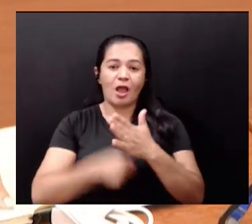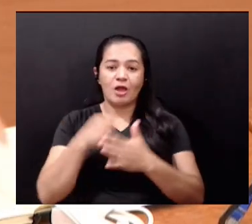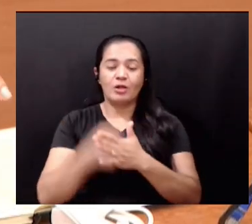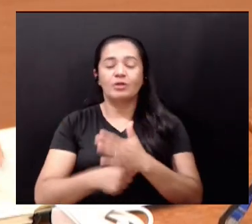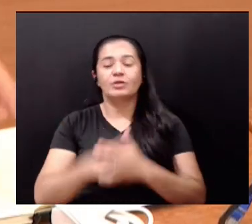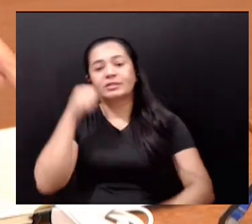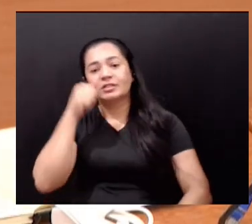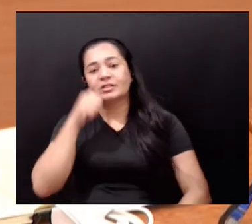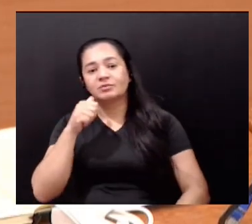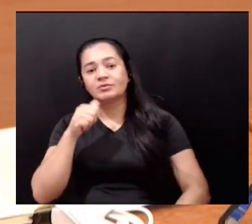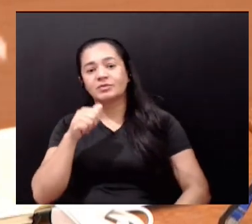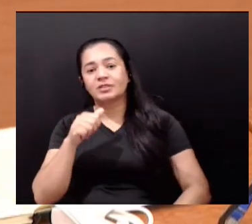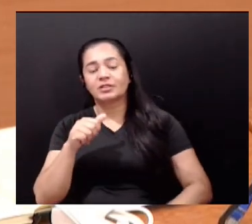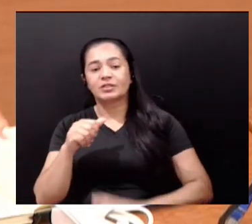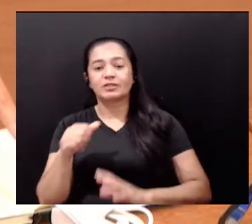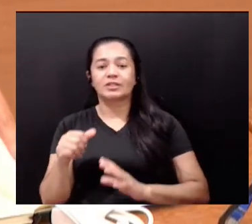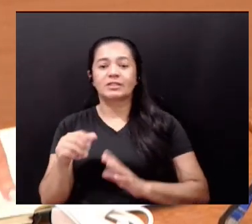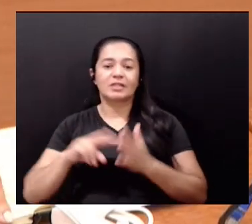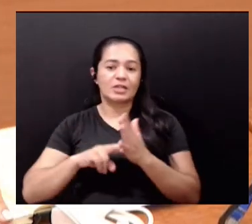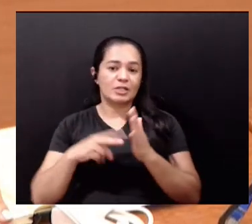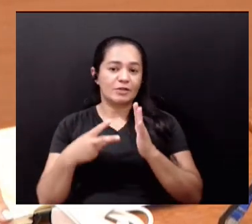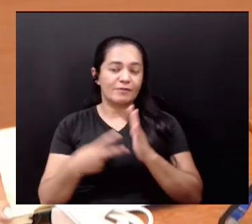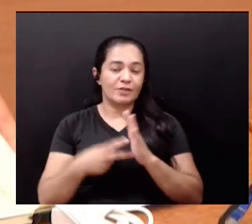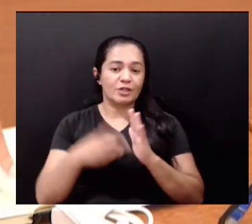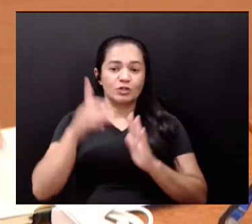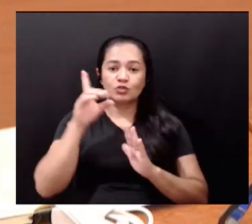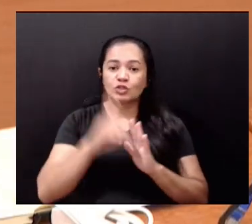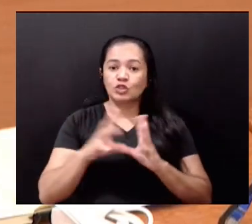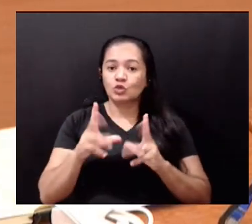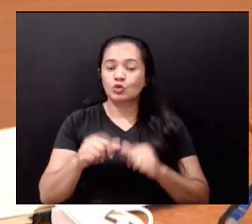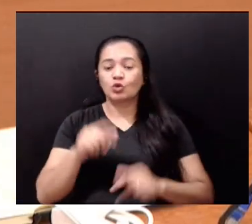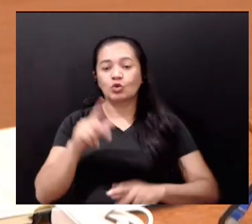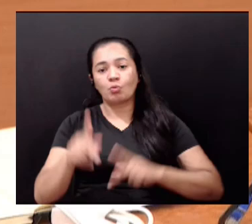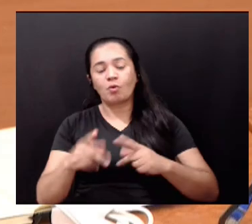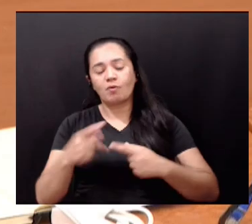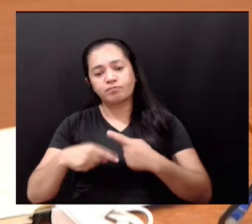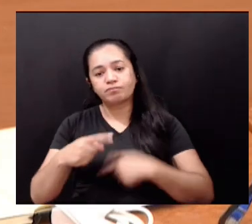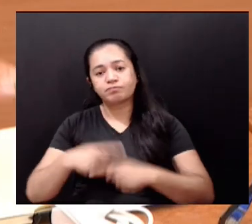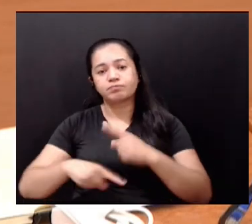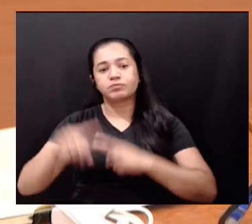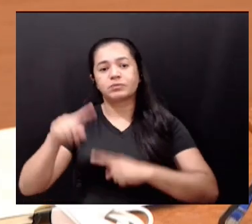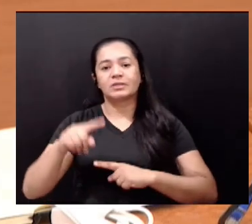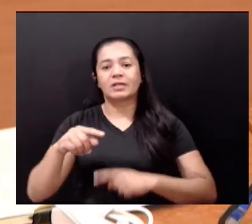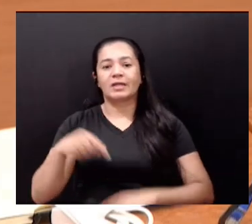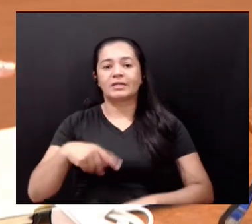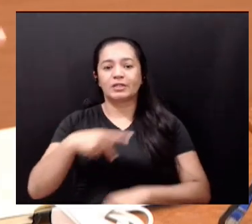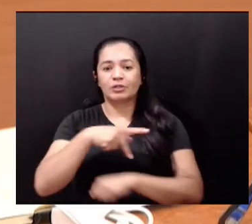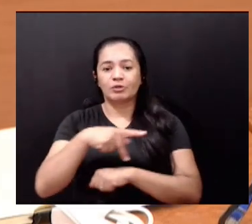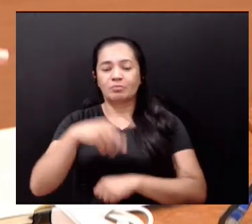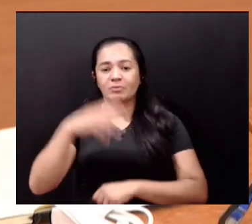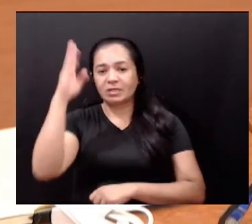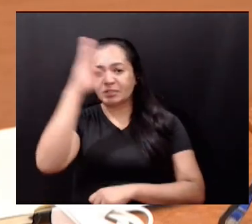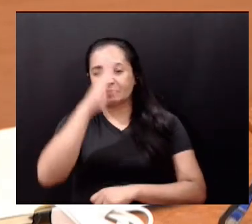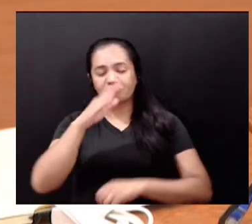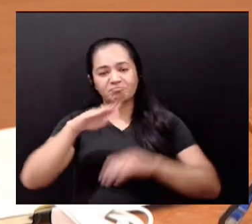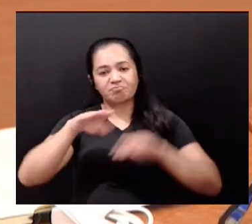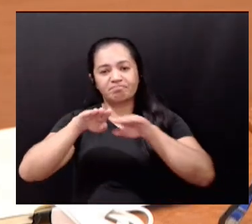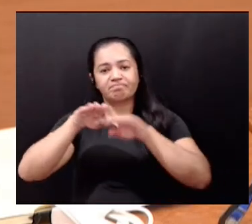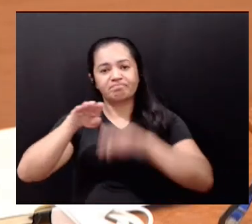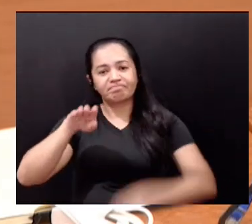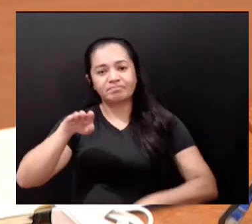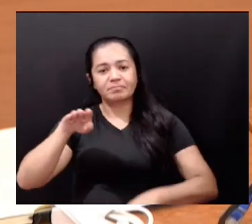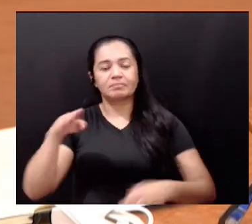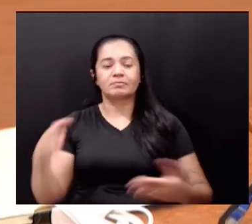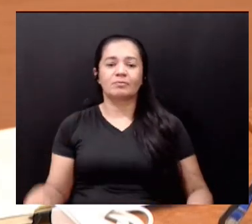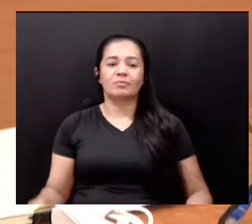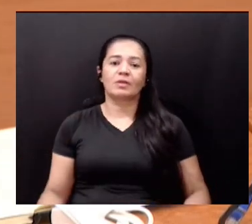o nosso povo avance num país tão desigual como o Brasil. E não é à toa que as mulheres estão sobrecarregadas,